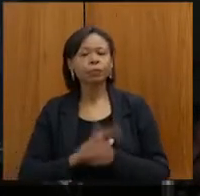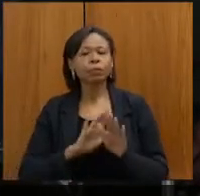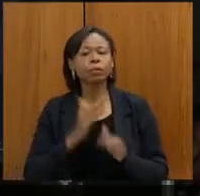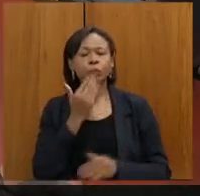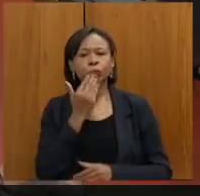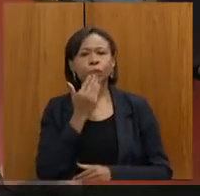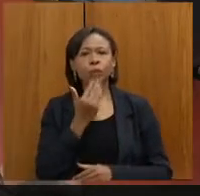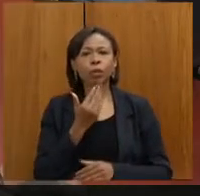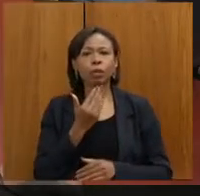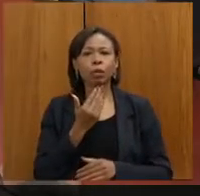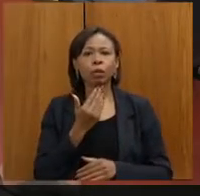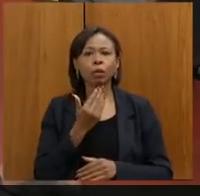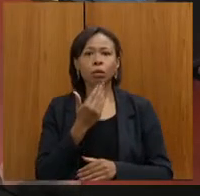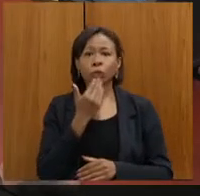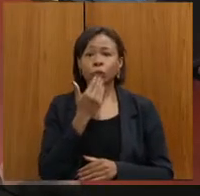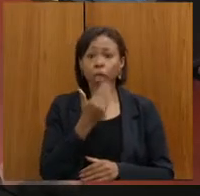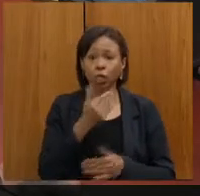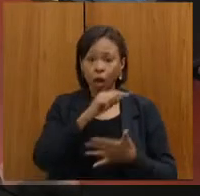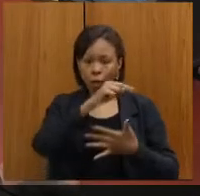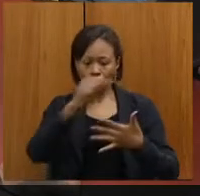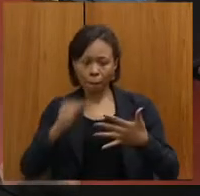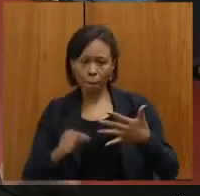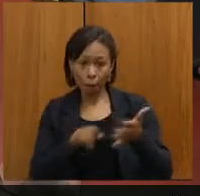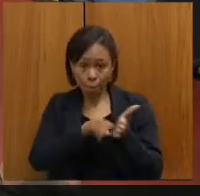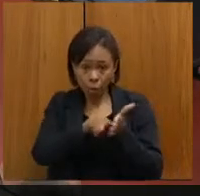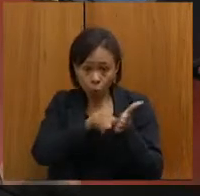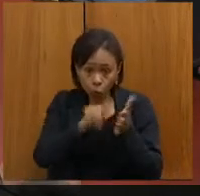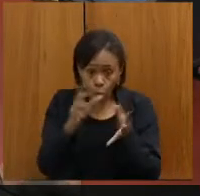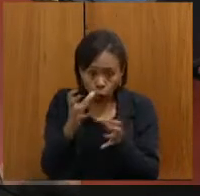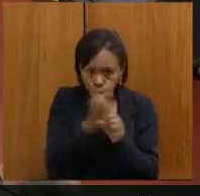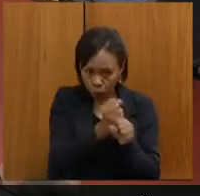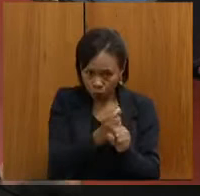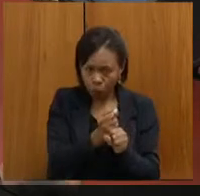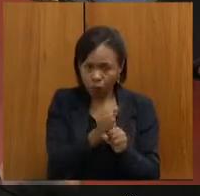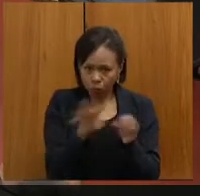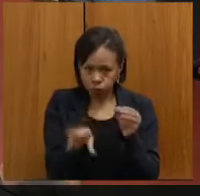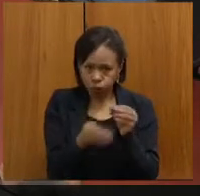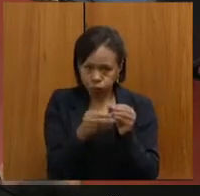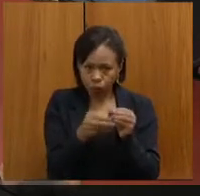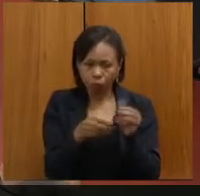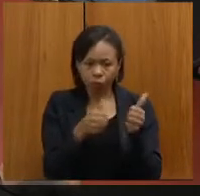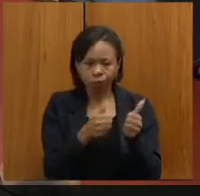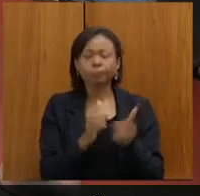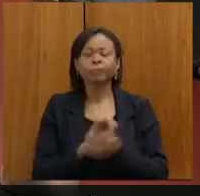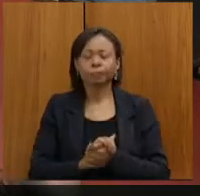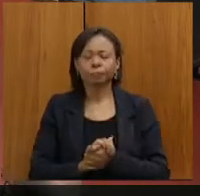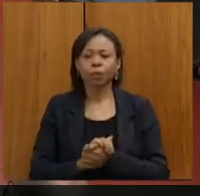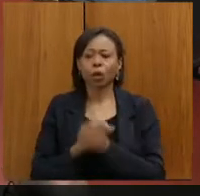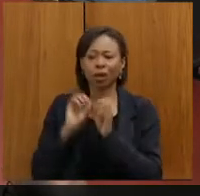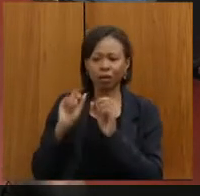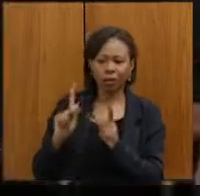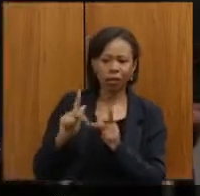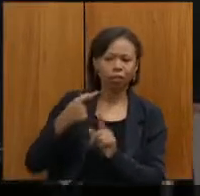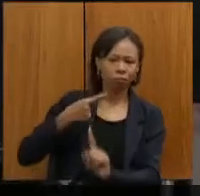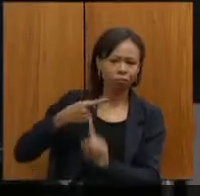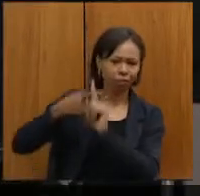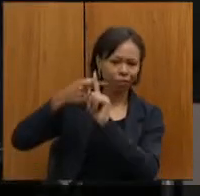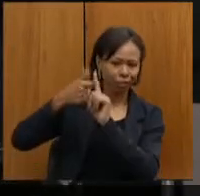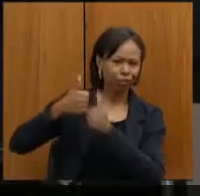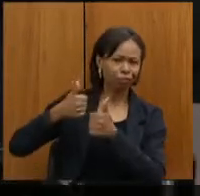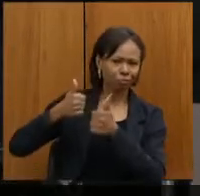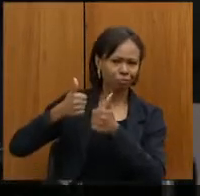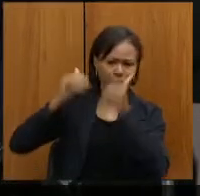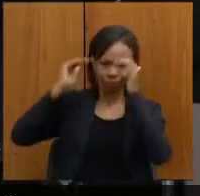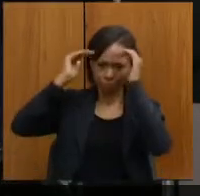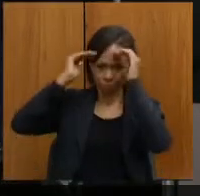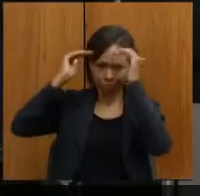só Deputado que fosse feitas várias peludas uma vez bloco viu volta brigar eu já brigaram Positivo e operante Presidente